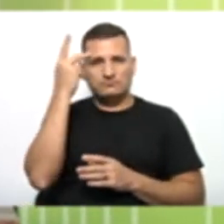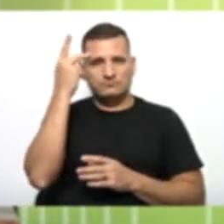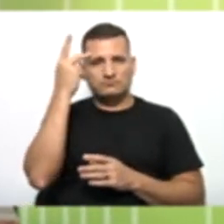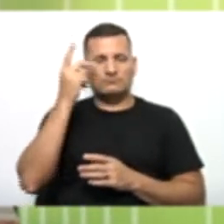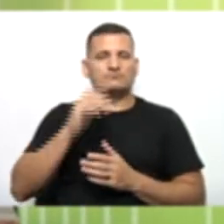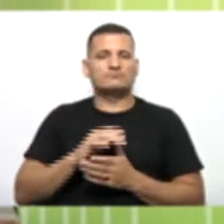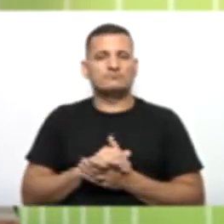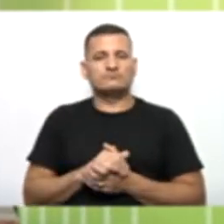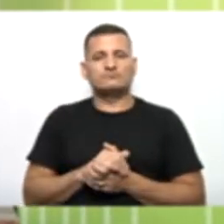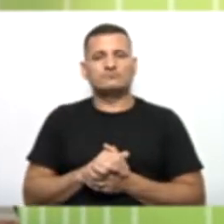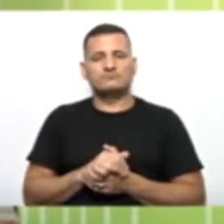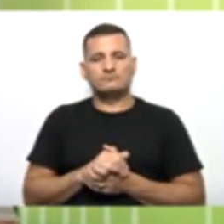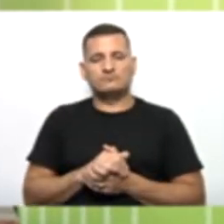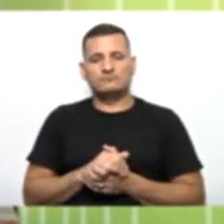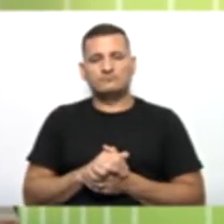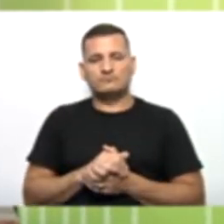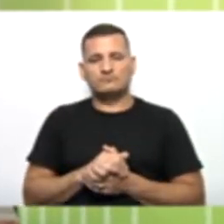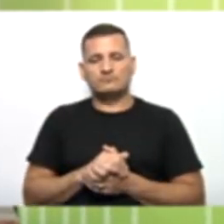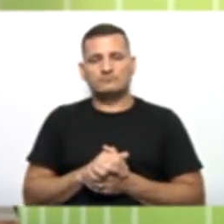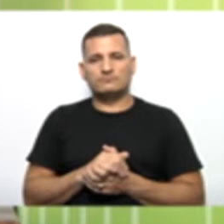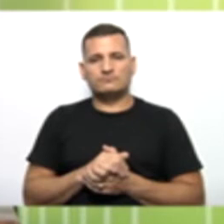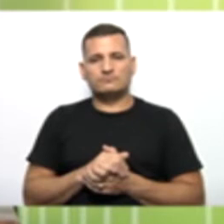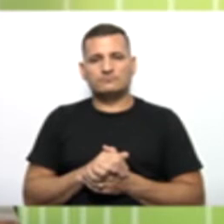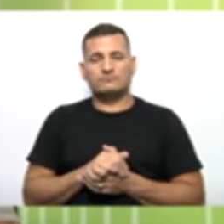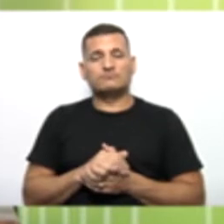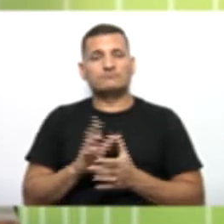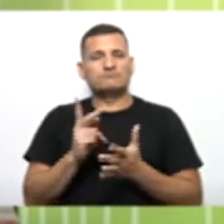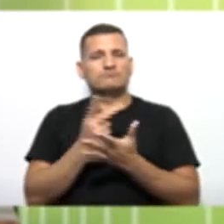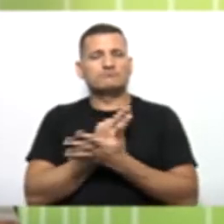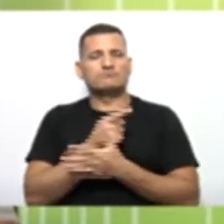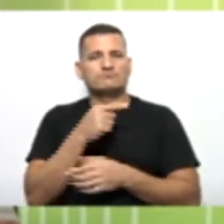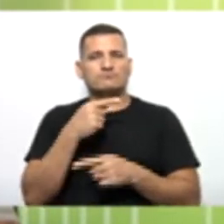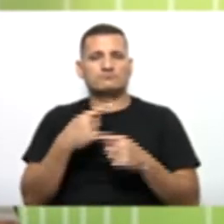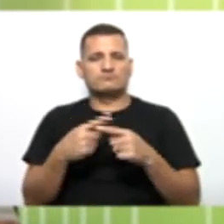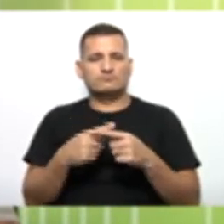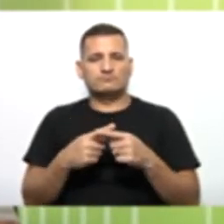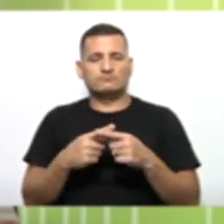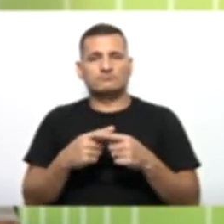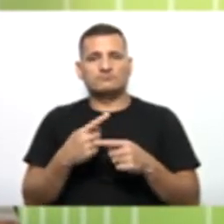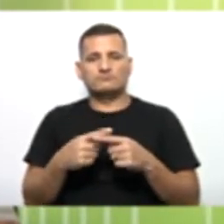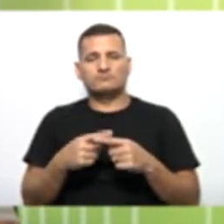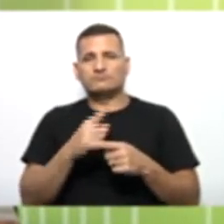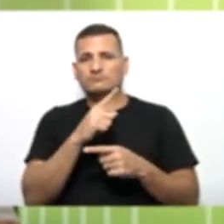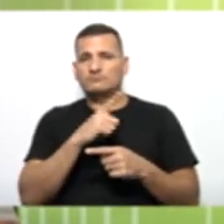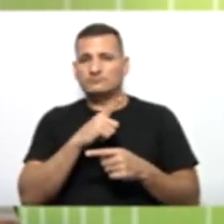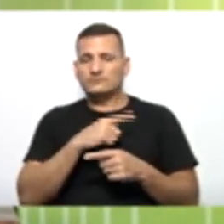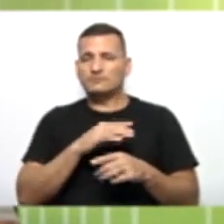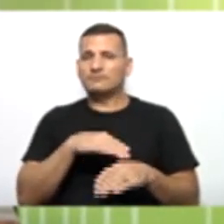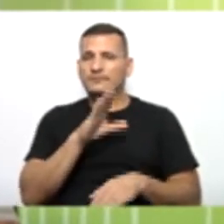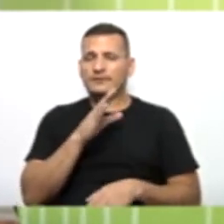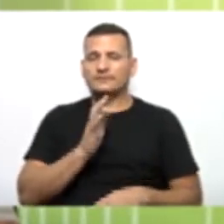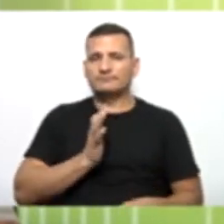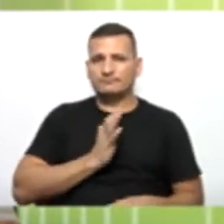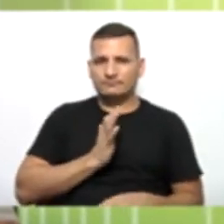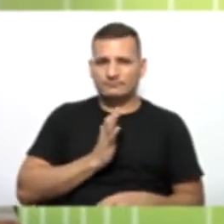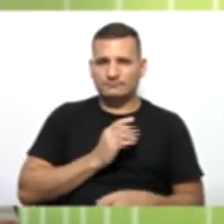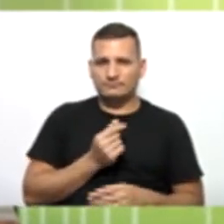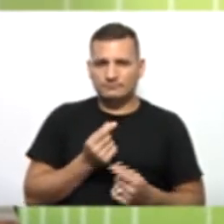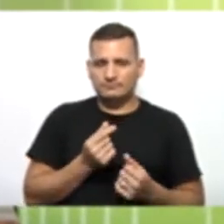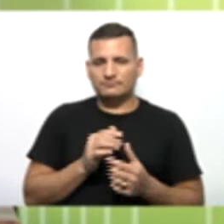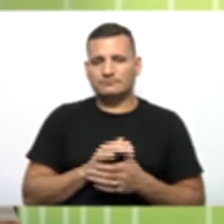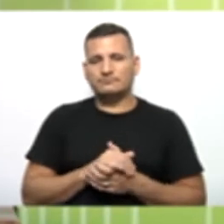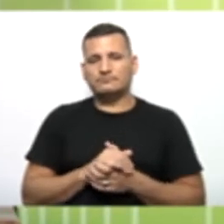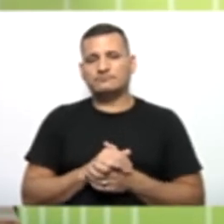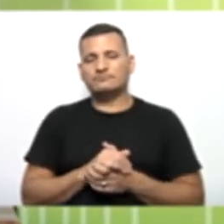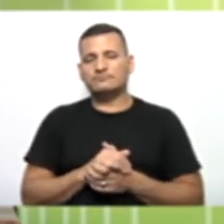bilhões. Isso acontece por quê? Eles têm mais recursos financeiros. Eles têm, e isso